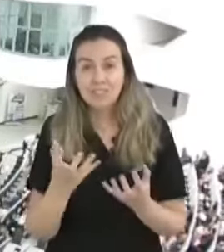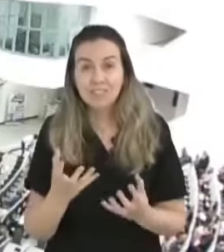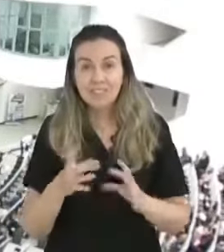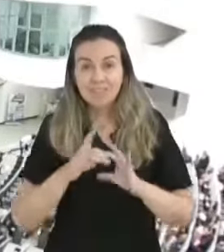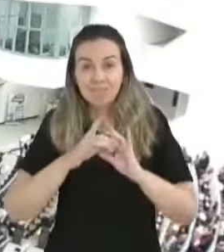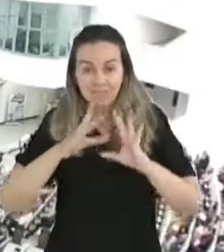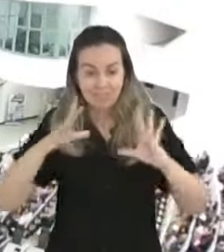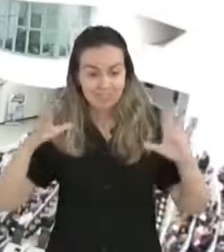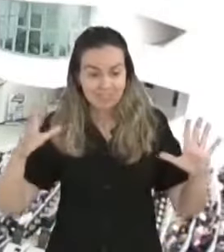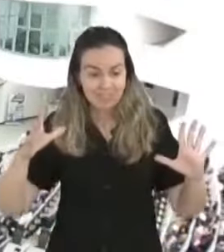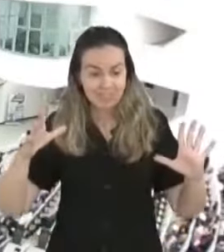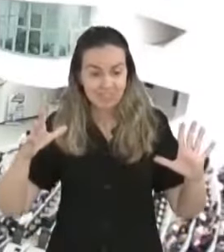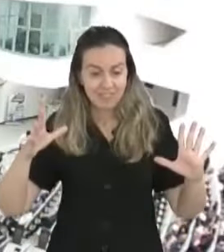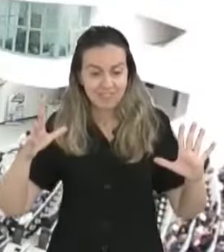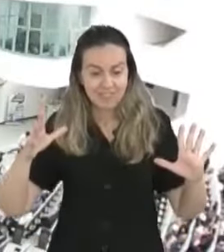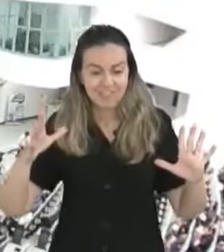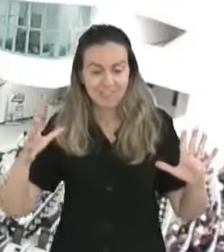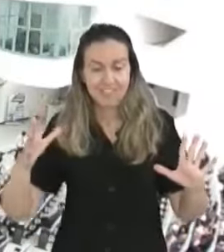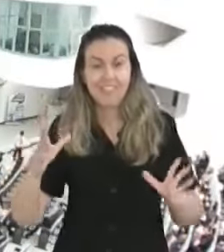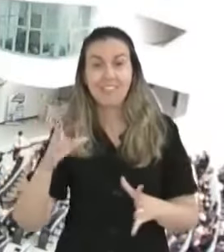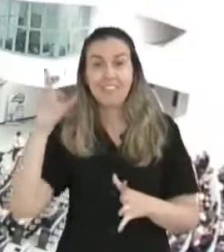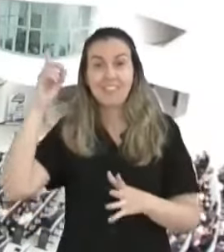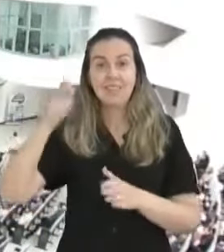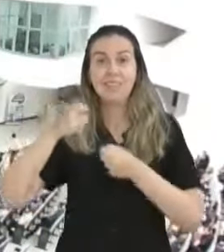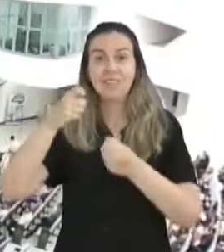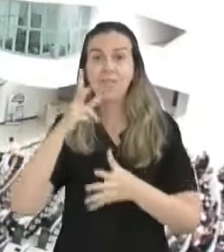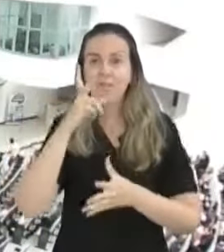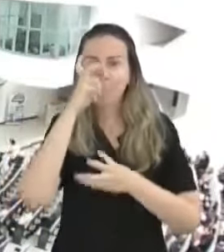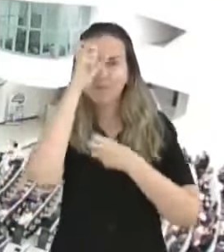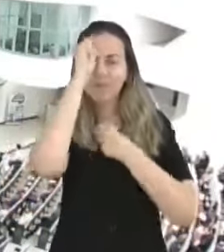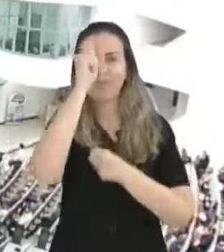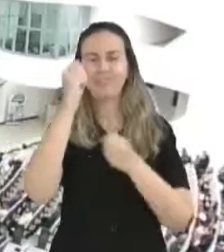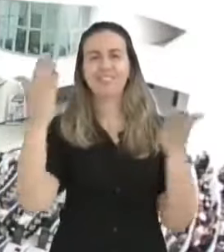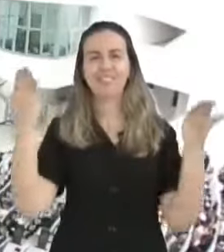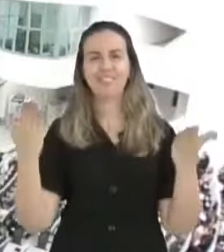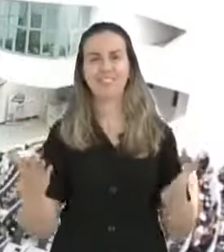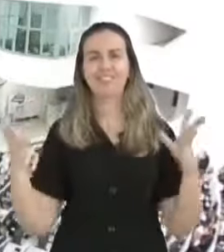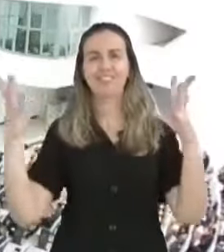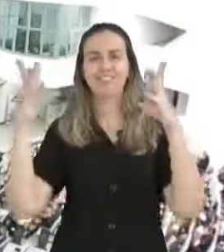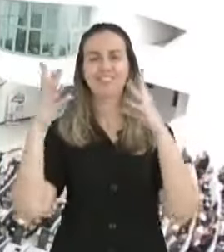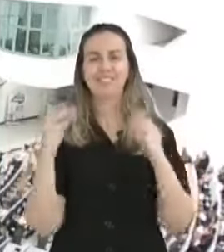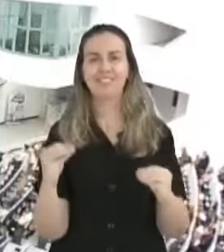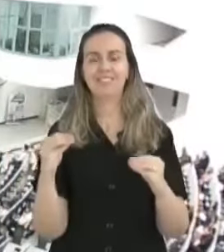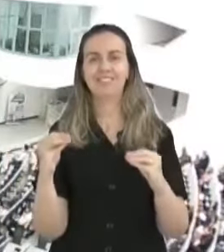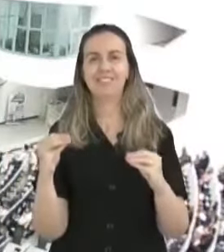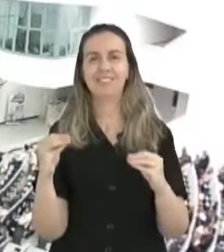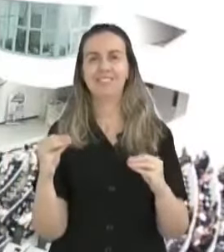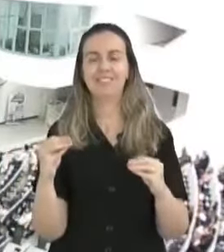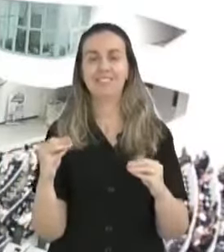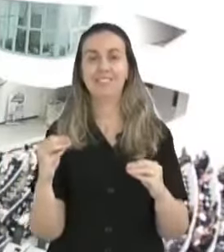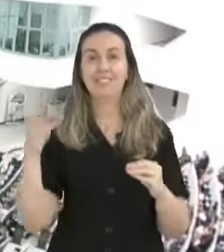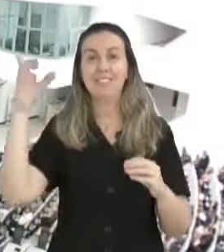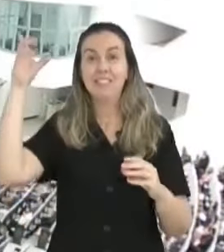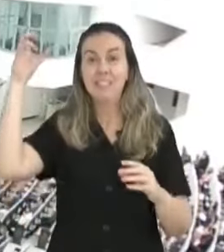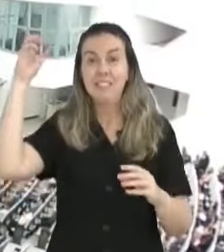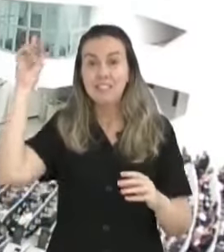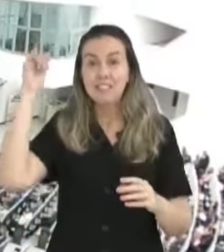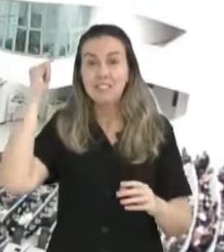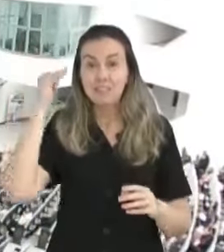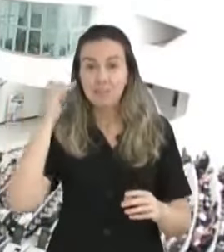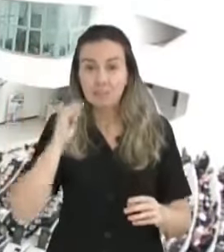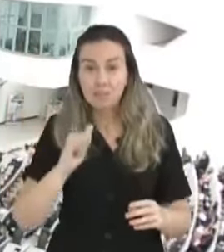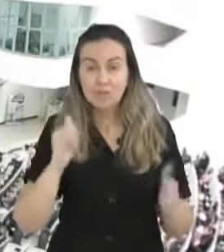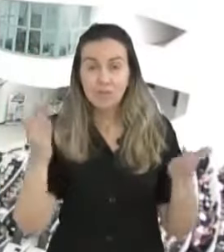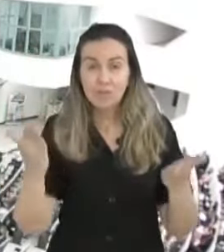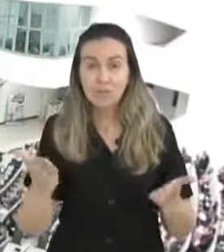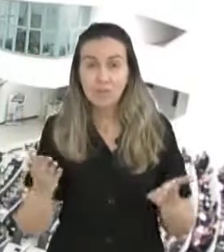volte mais renovado, mais fortalecido. Esta noite, Deus fala ao meu coração que vai renovar